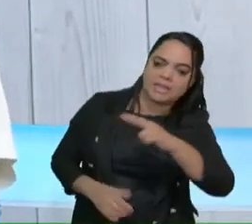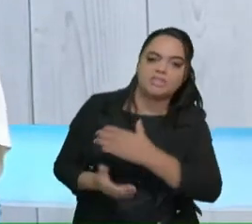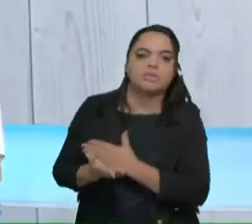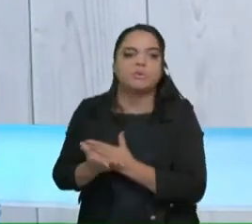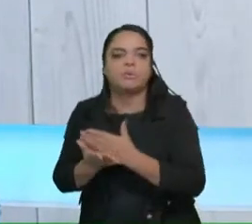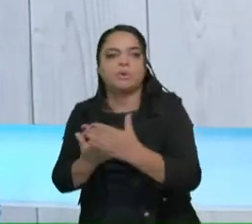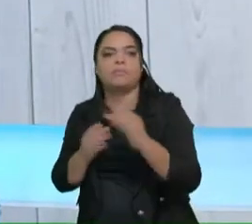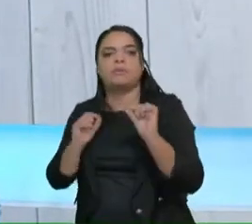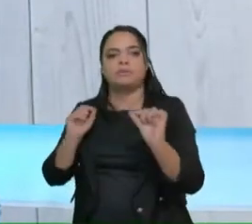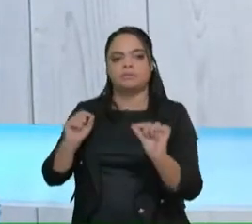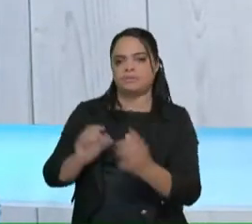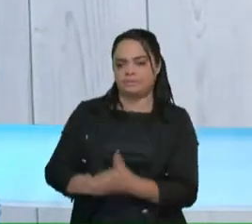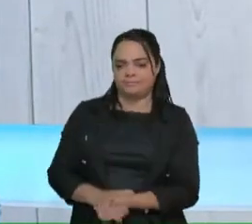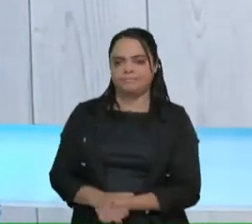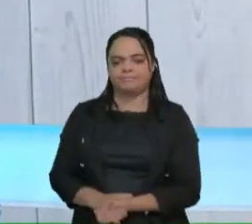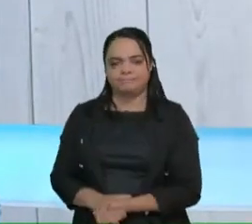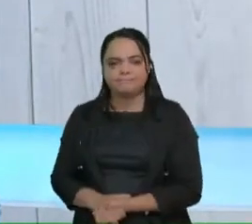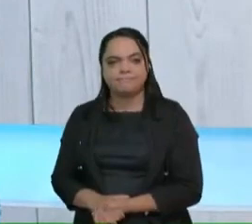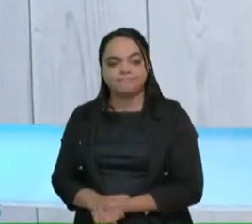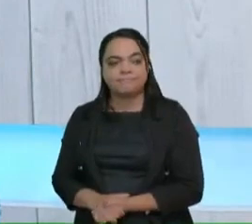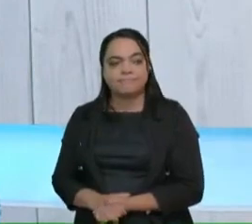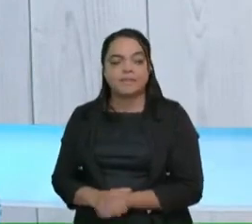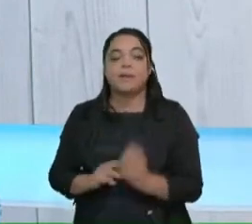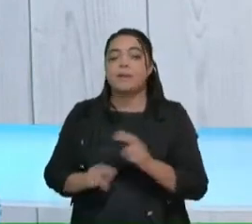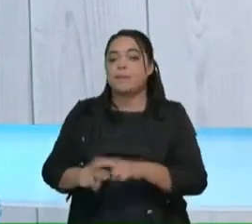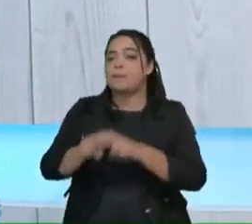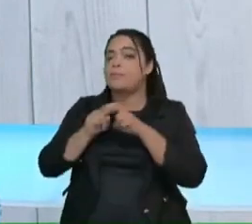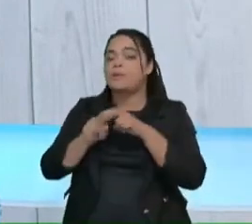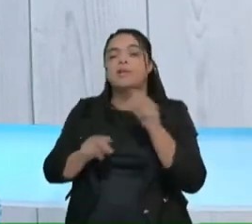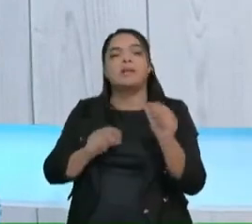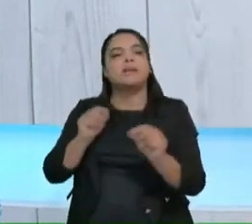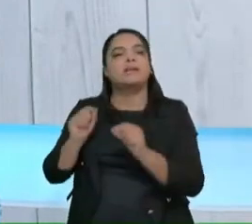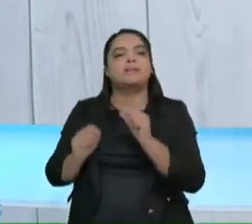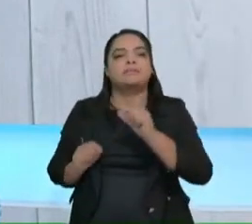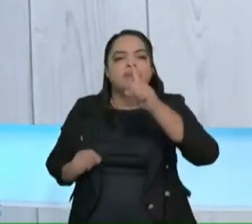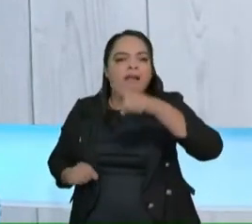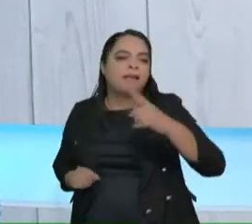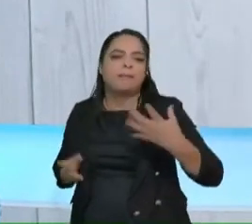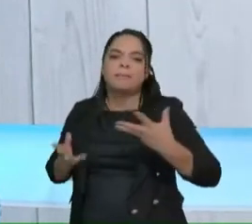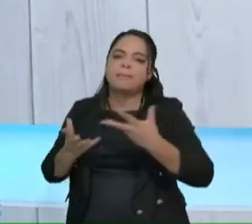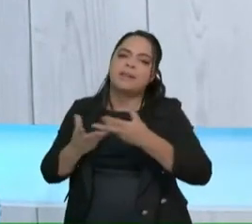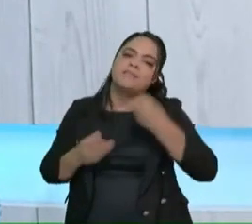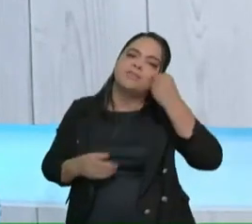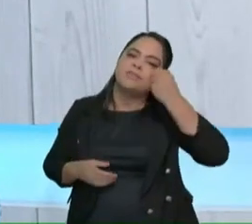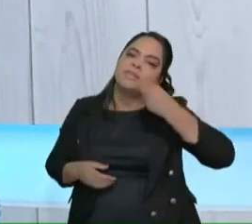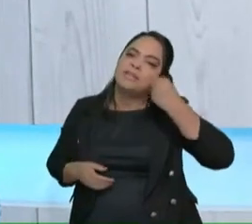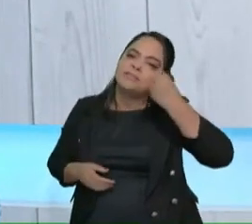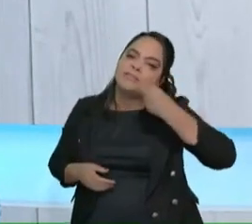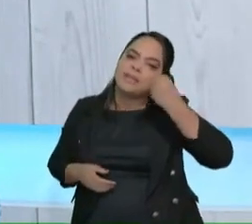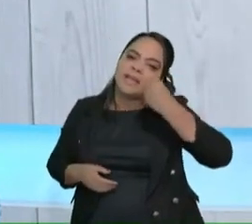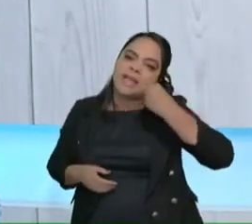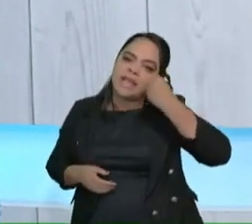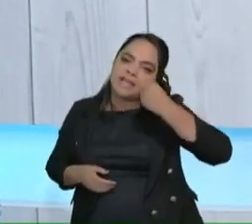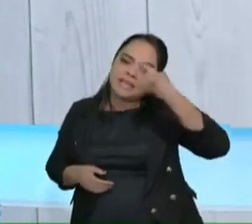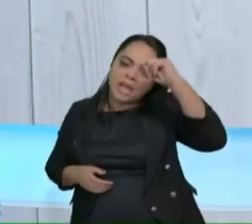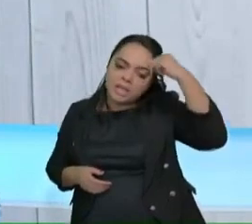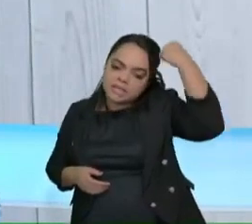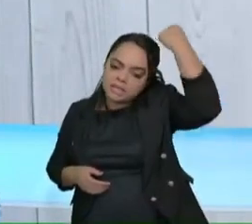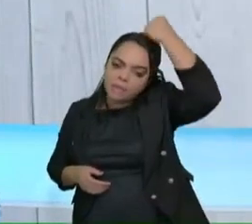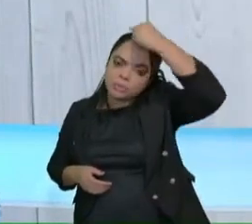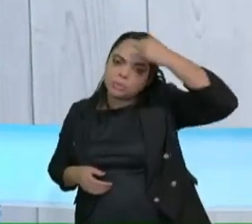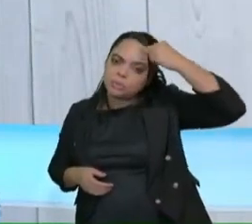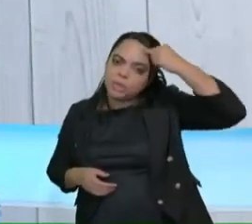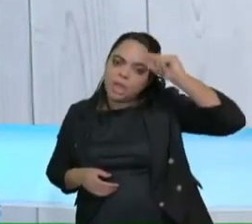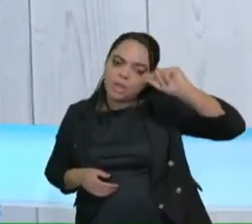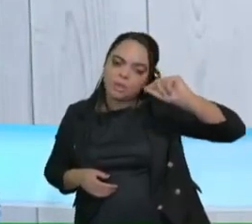nasce justamente pela maravilhoso que é a experiência do Sagrado e o Sagrado é aquilo que tá